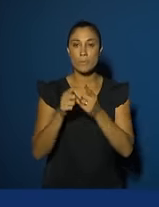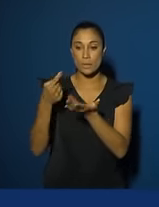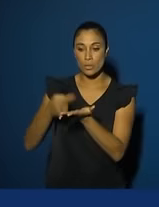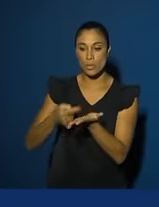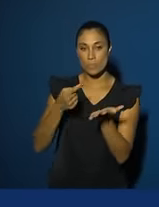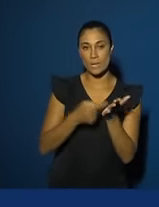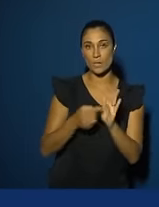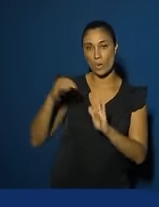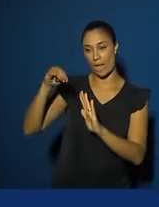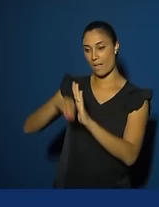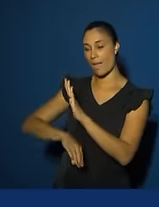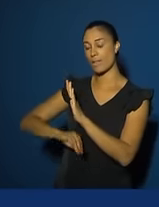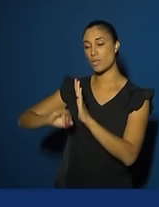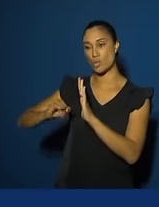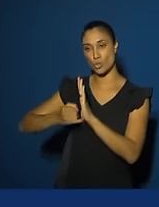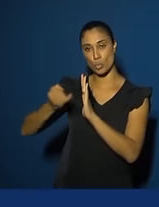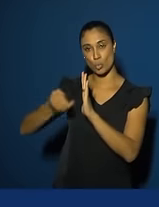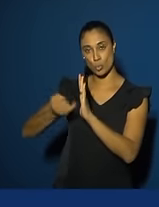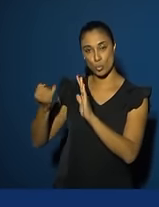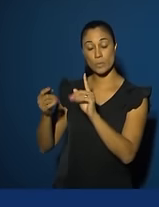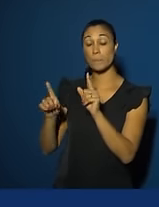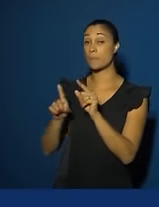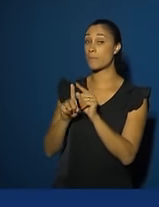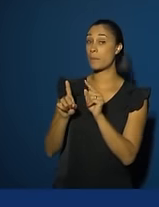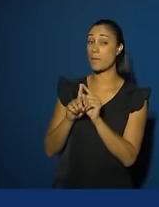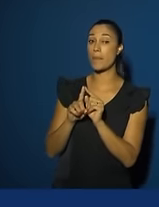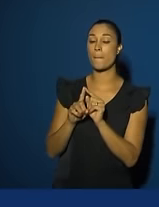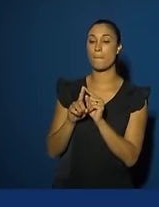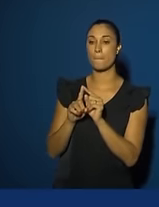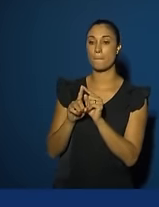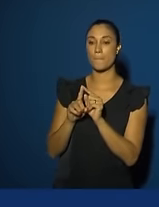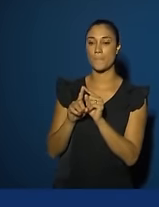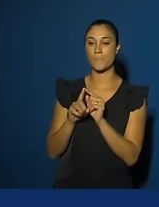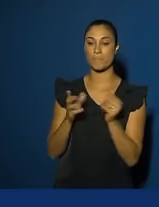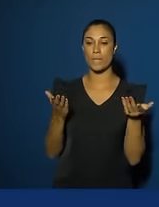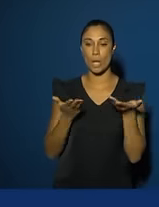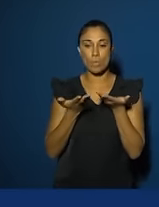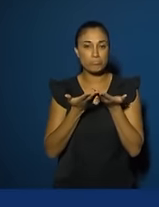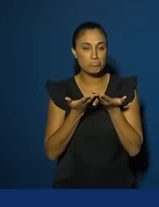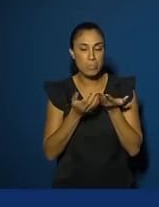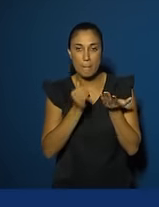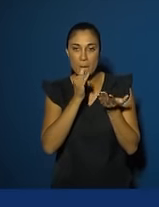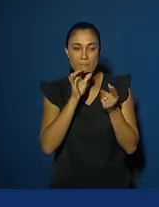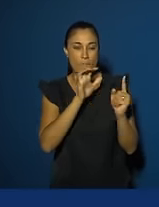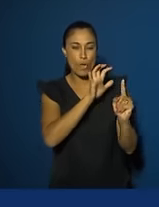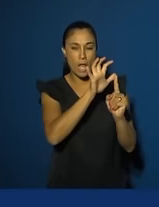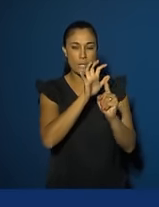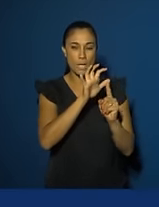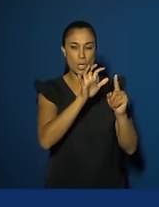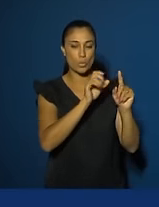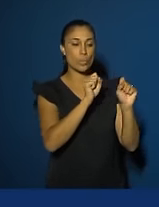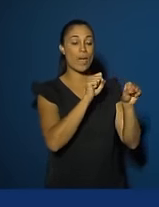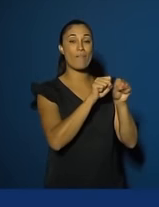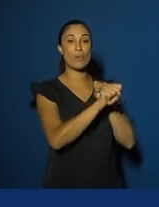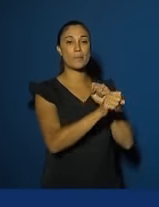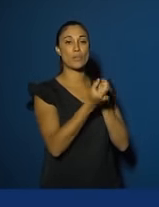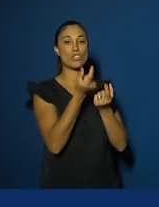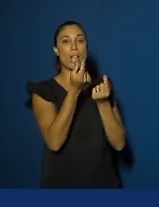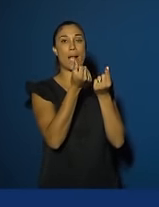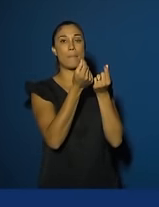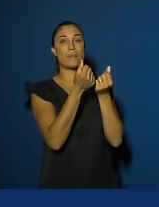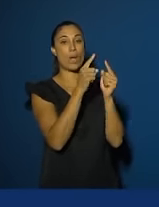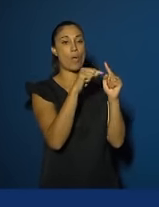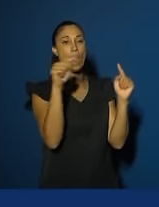com a queda da taxa de juro que eh acabou afetando evidentemente a formação bruta de Capital